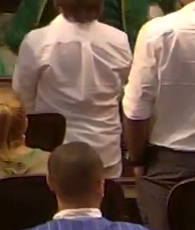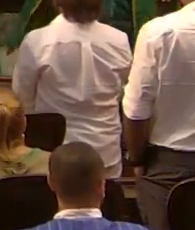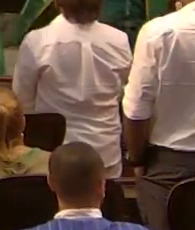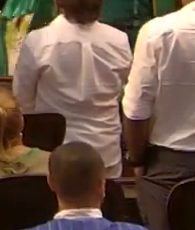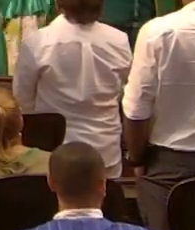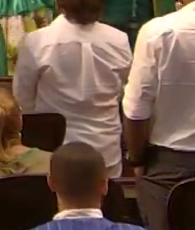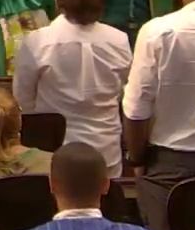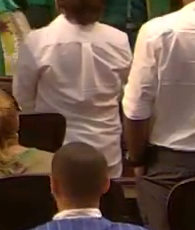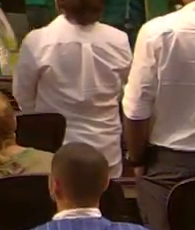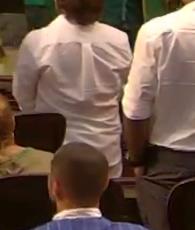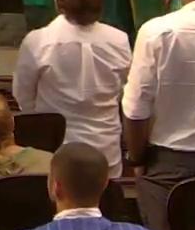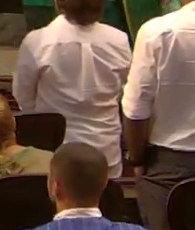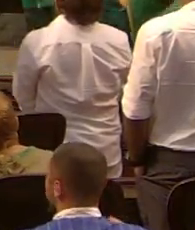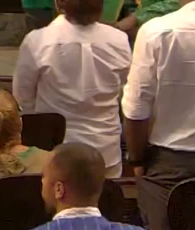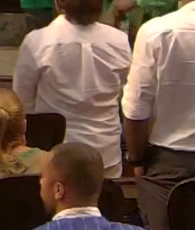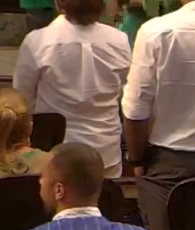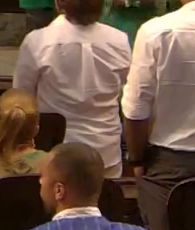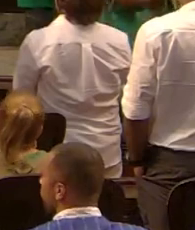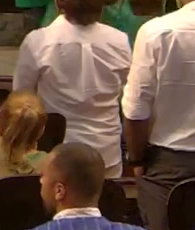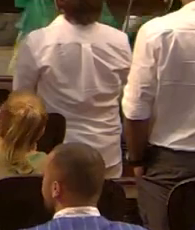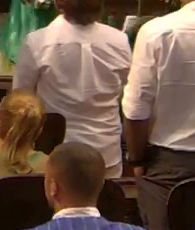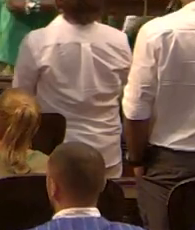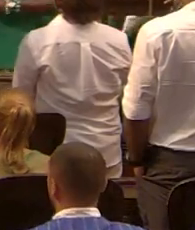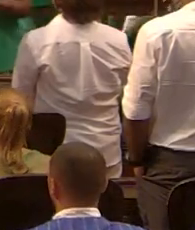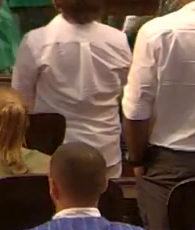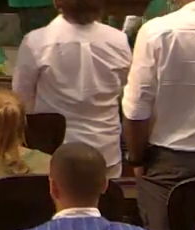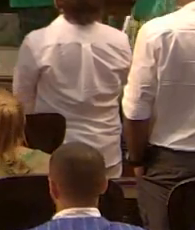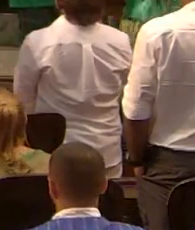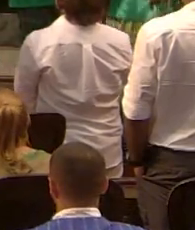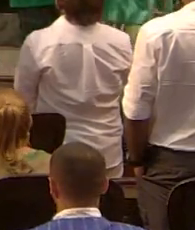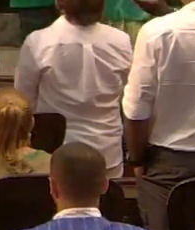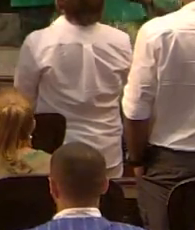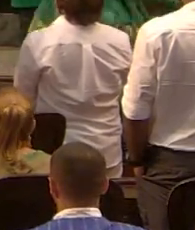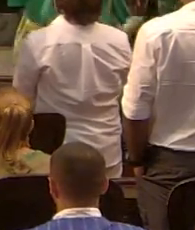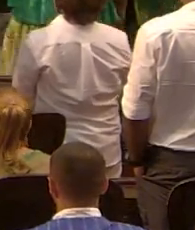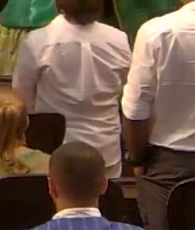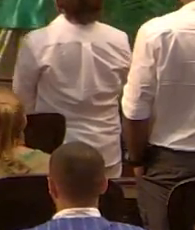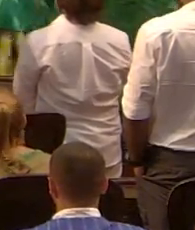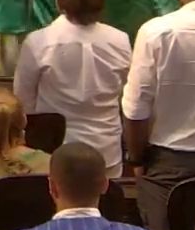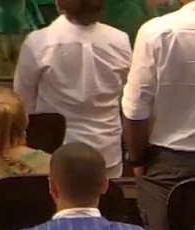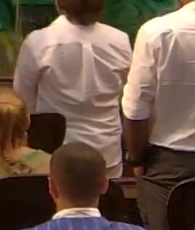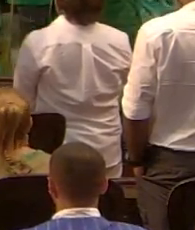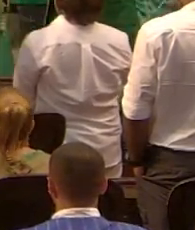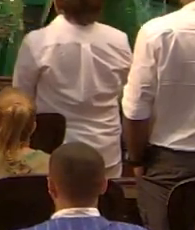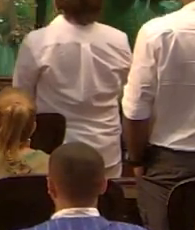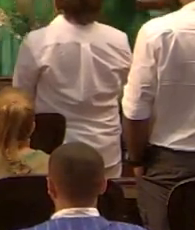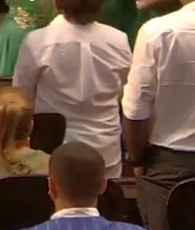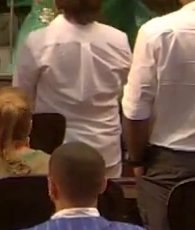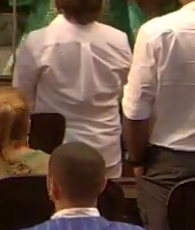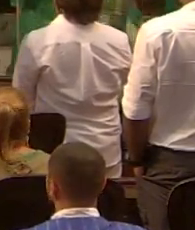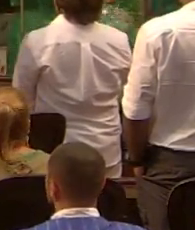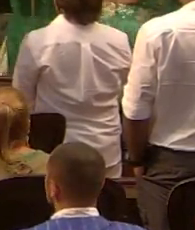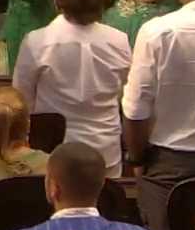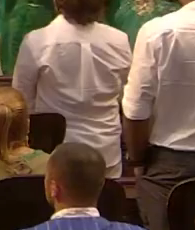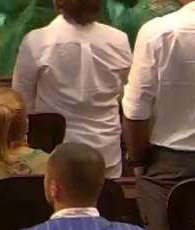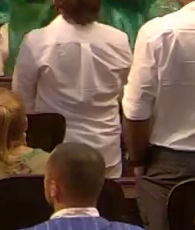minha resistência, barra feliz. Vamos, Oxo, pegando seu poder nesse altar. Eu